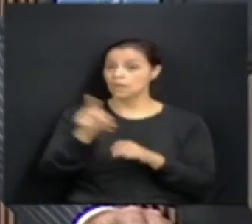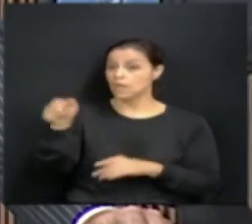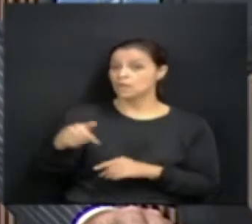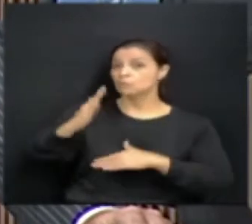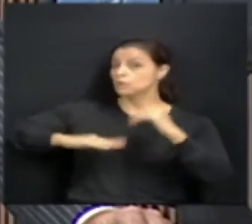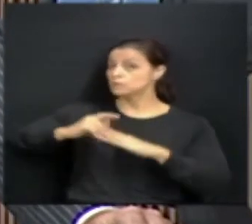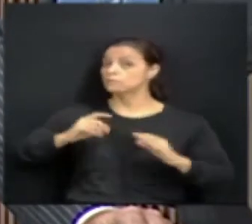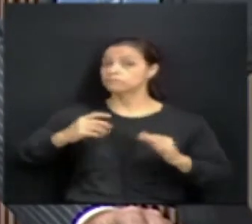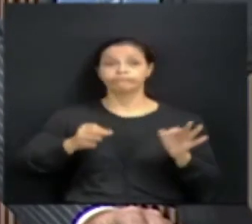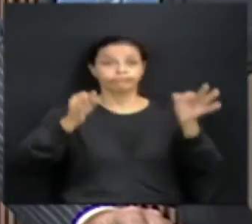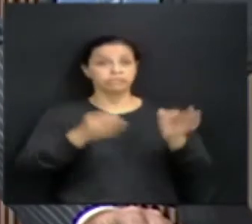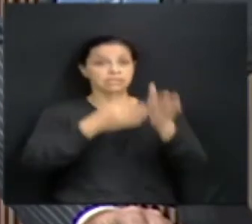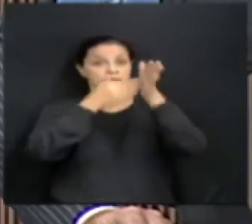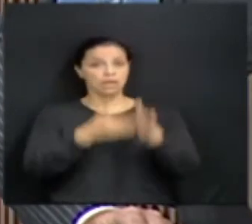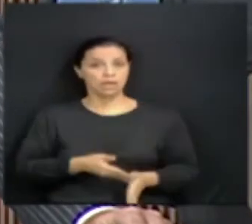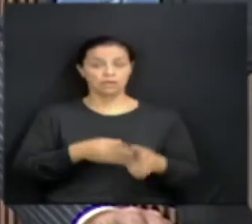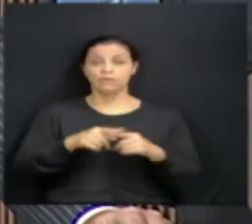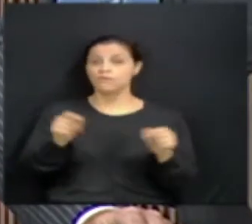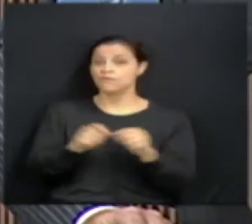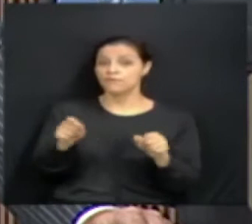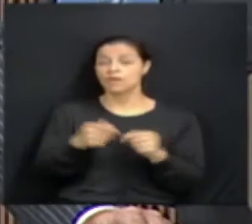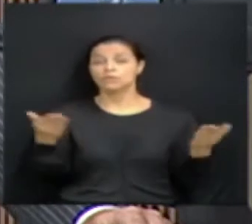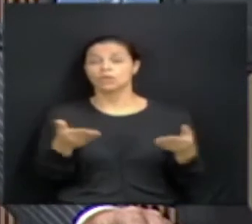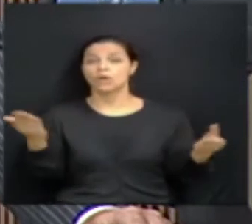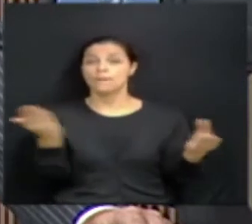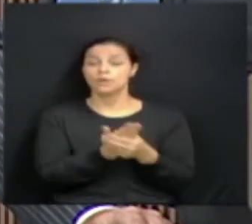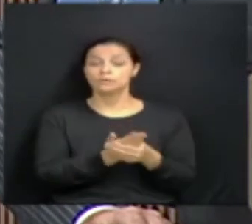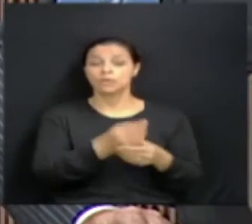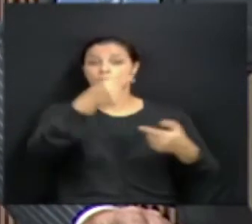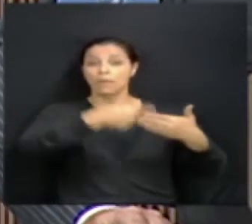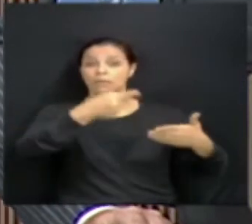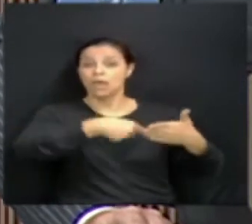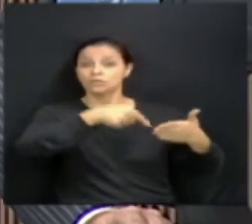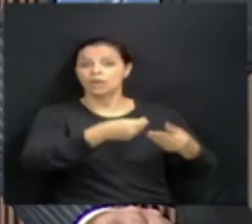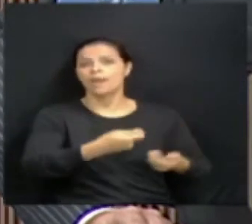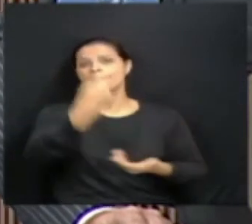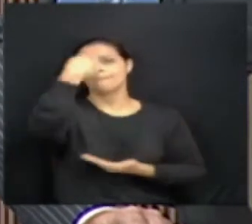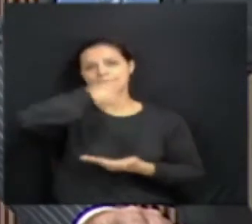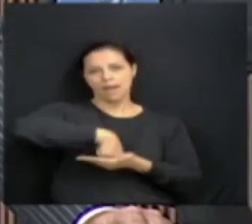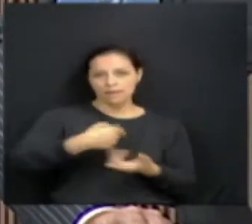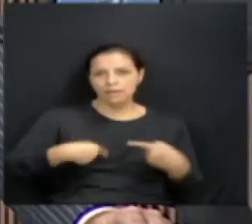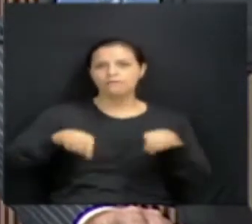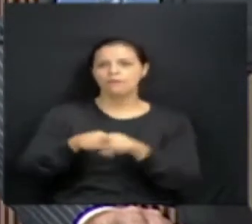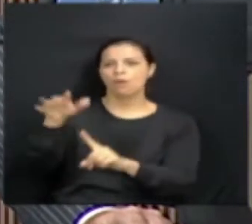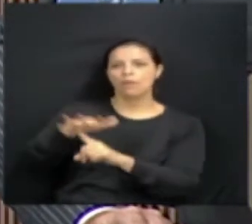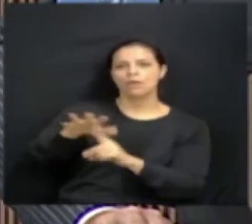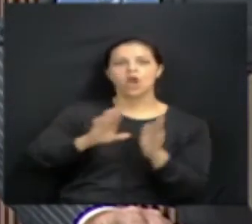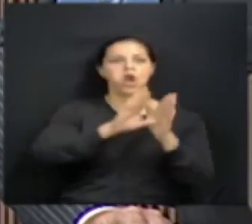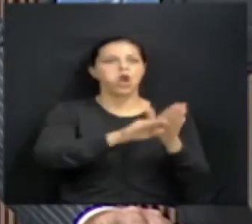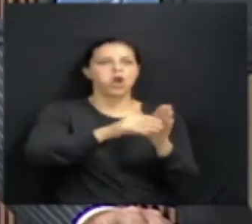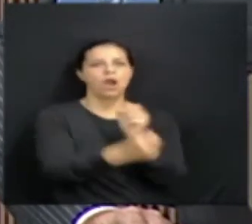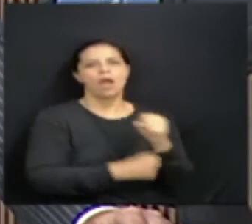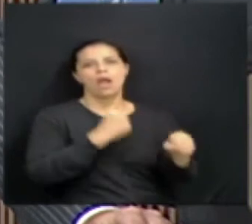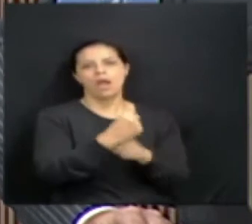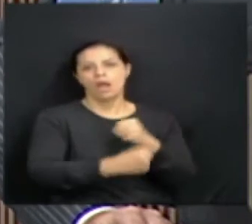suas togas e façam com que esse pedágio bandido devolva ao Paraná o que nos tirou nos últimos